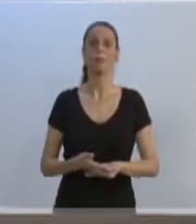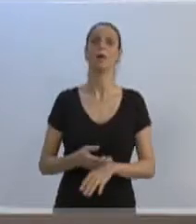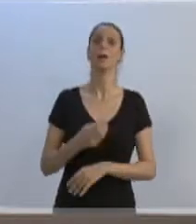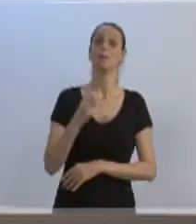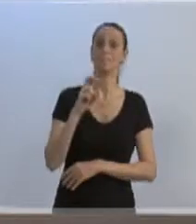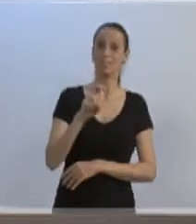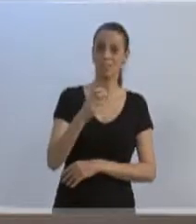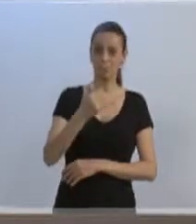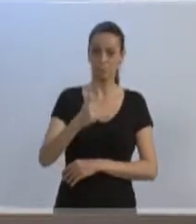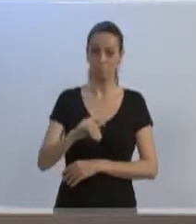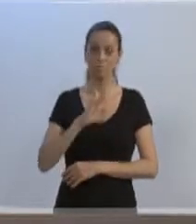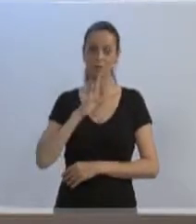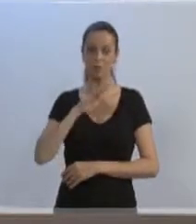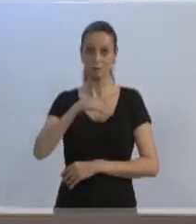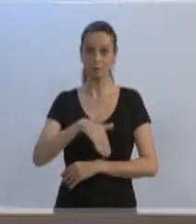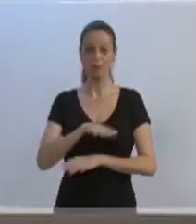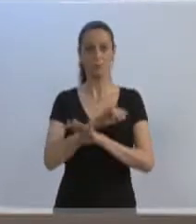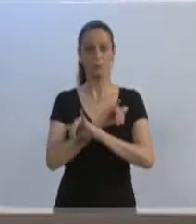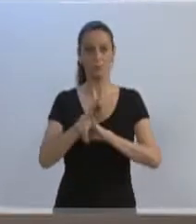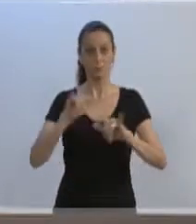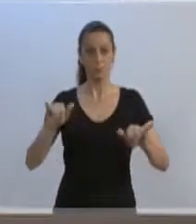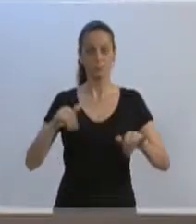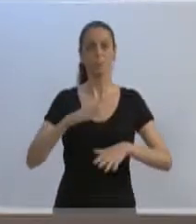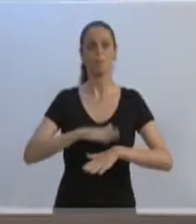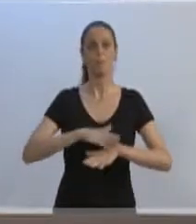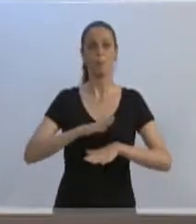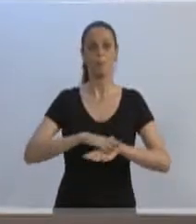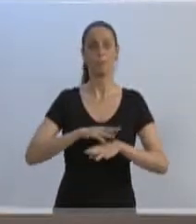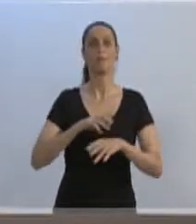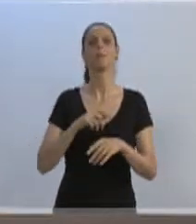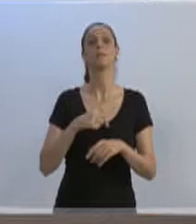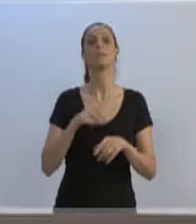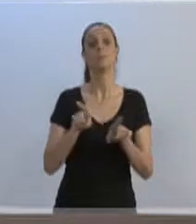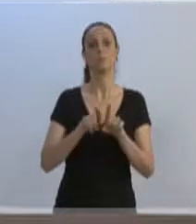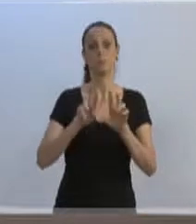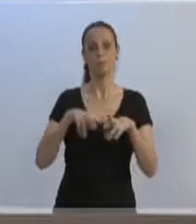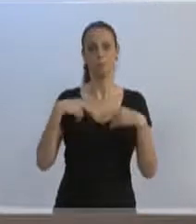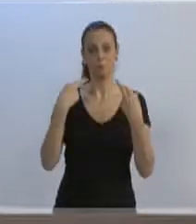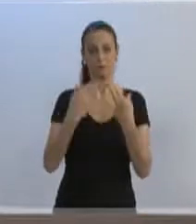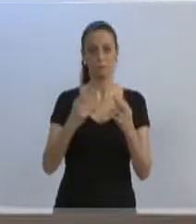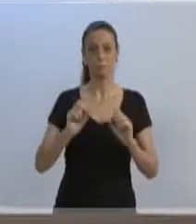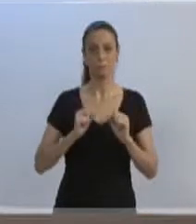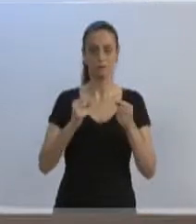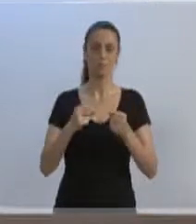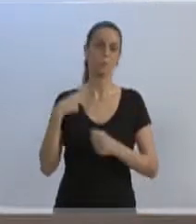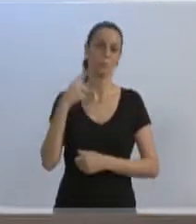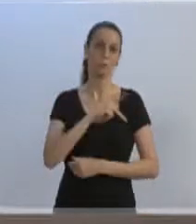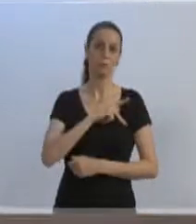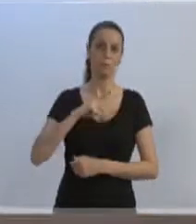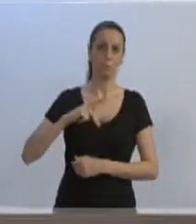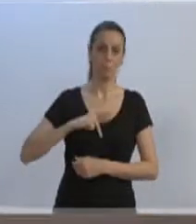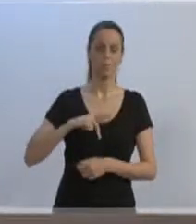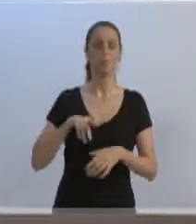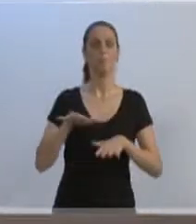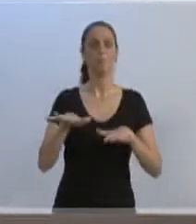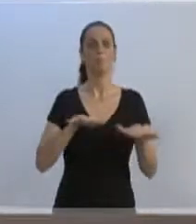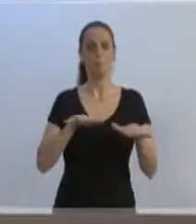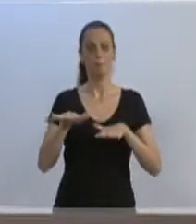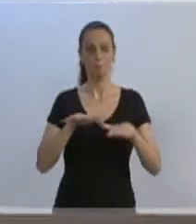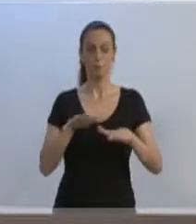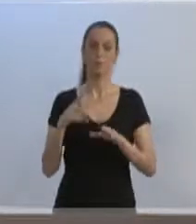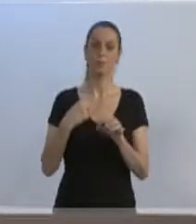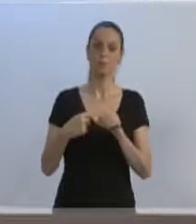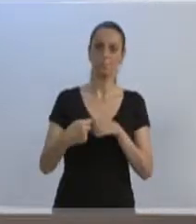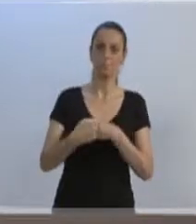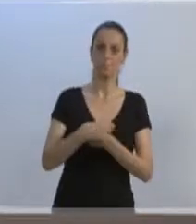30 comunico a realização da reunião da frente parlamentar em defesa de políticas públicas de mobilidade urbana do município